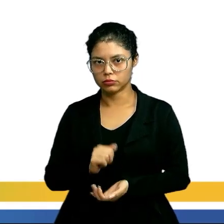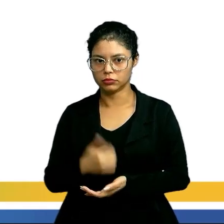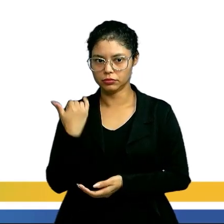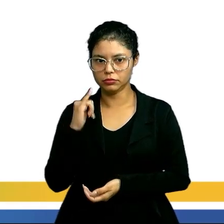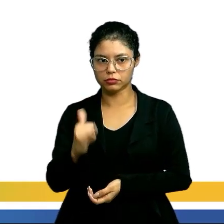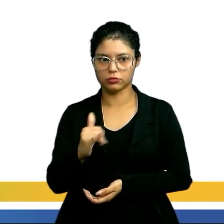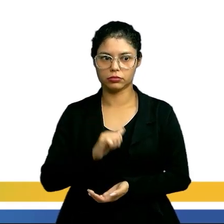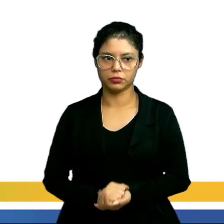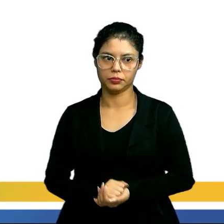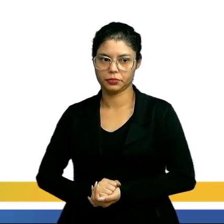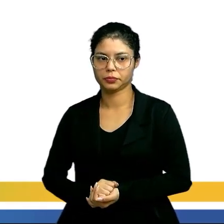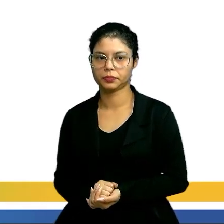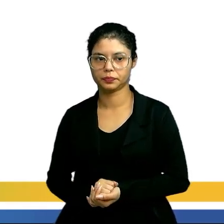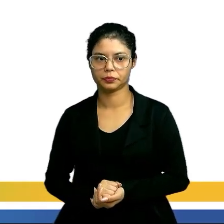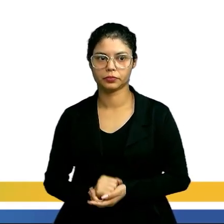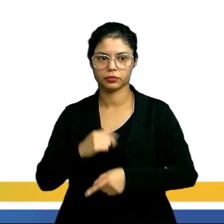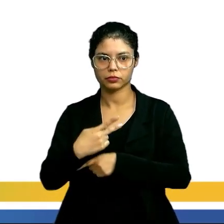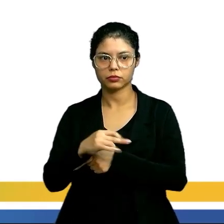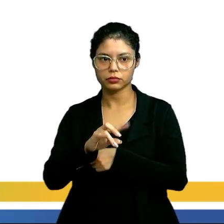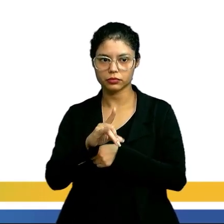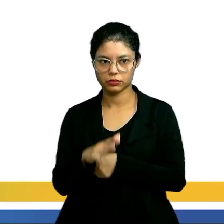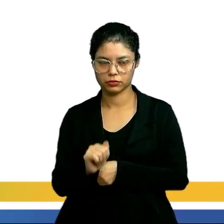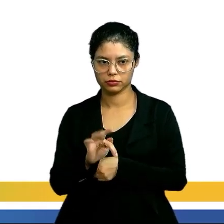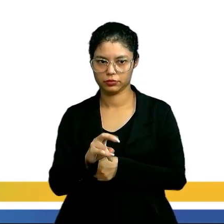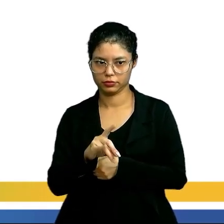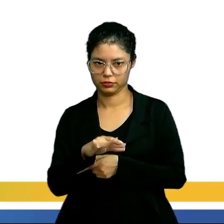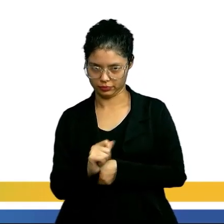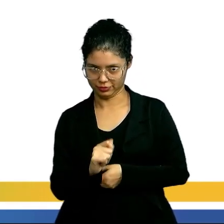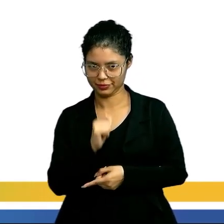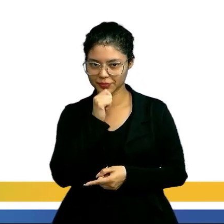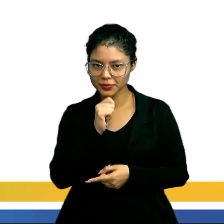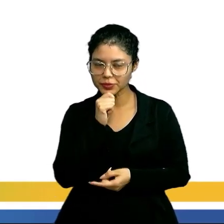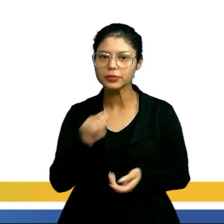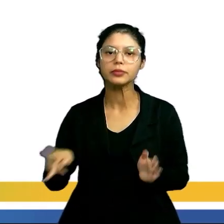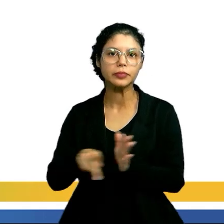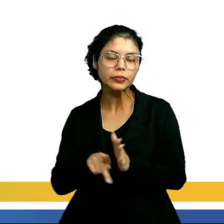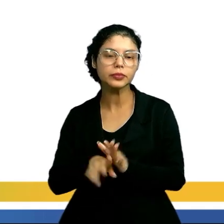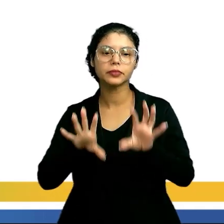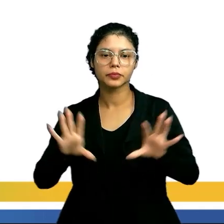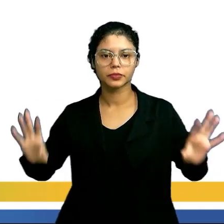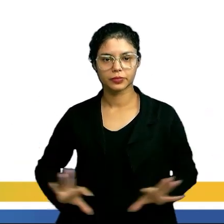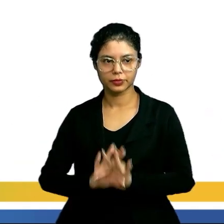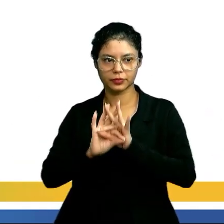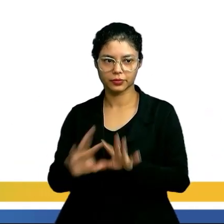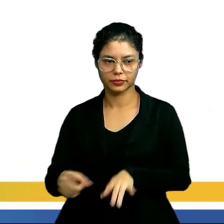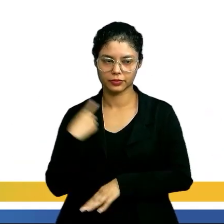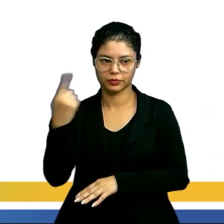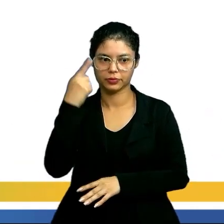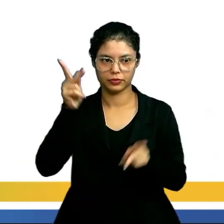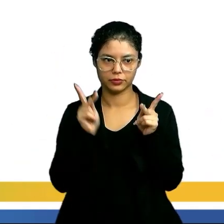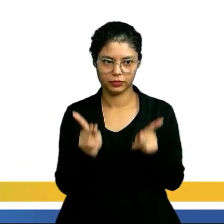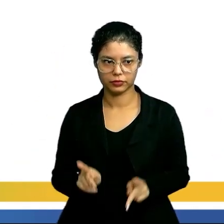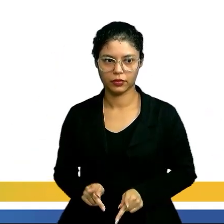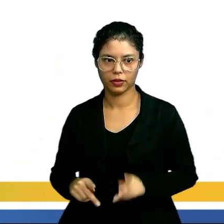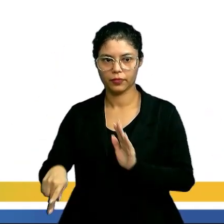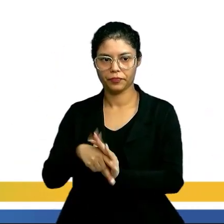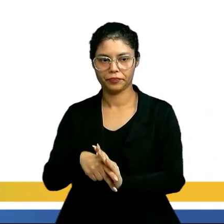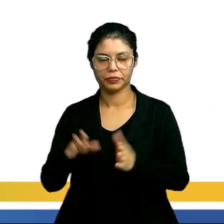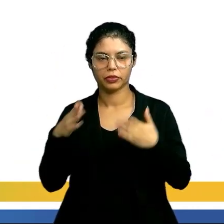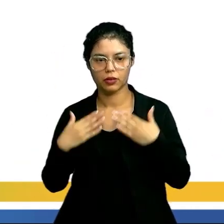Quando falamos nas transformações de energia, temos de entender que parte da energia ela é convertida em calor, que